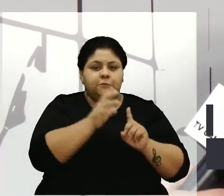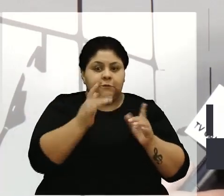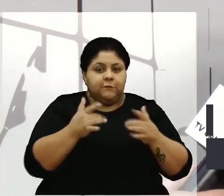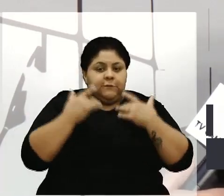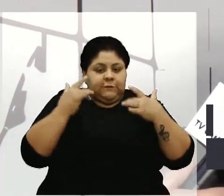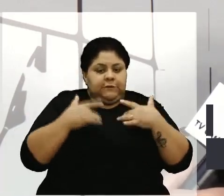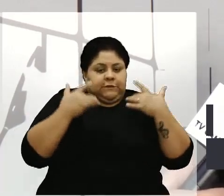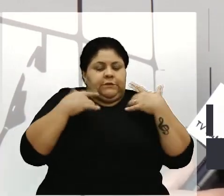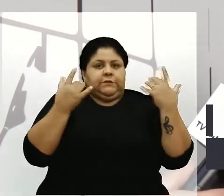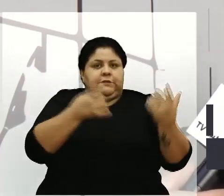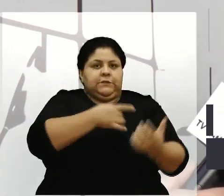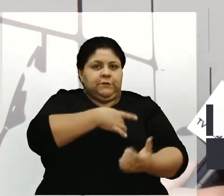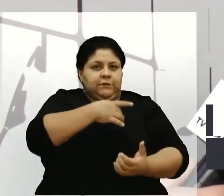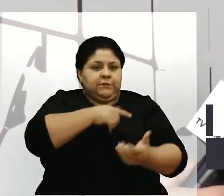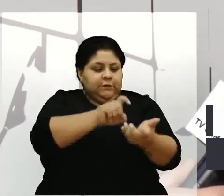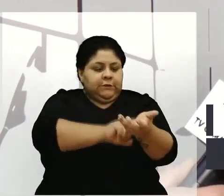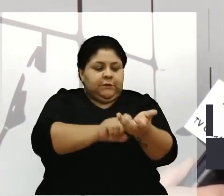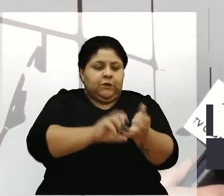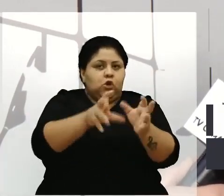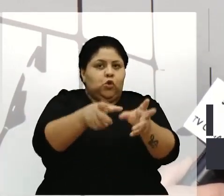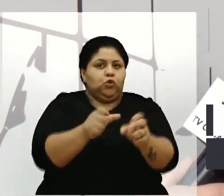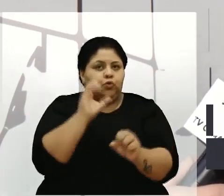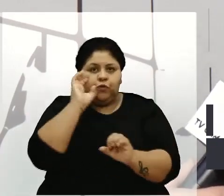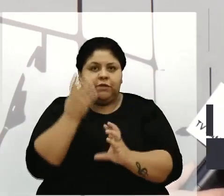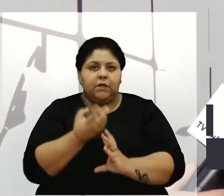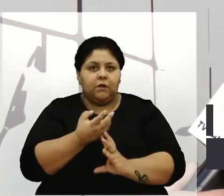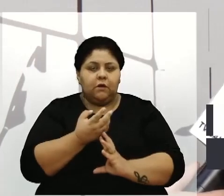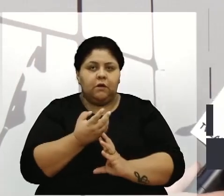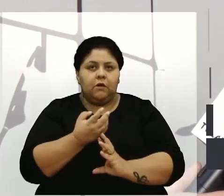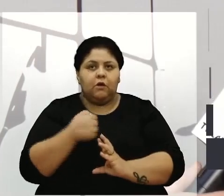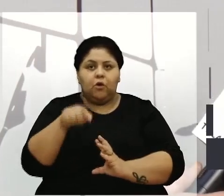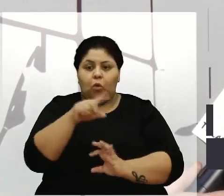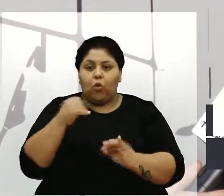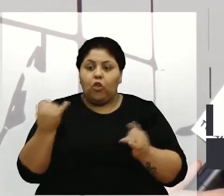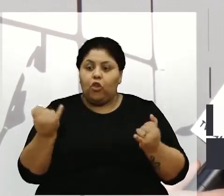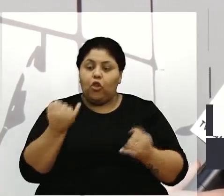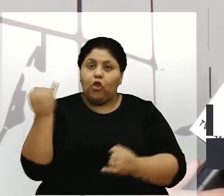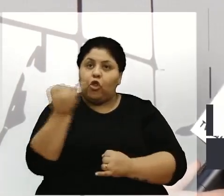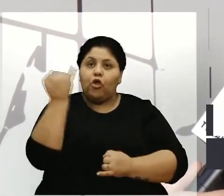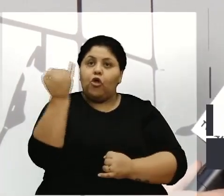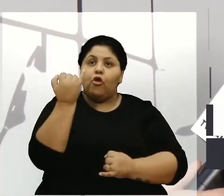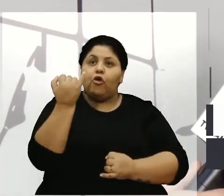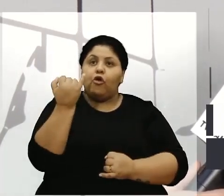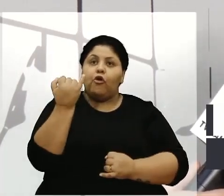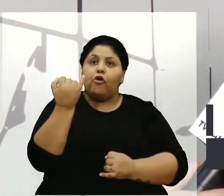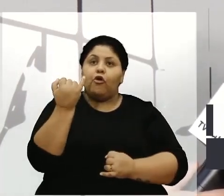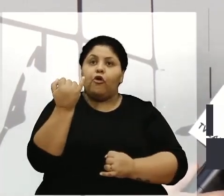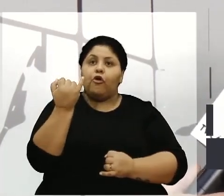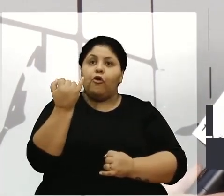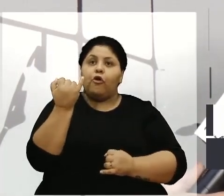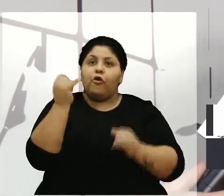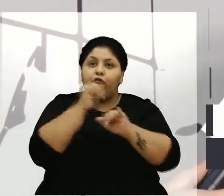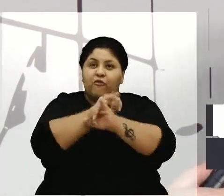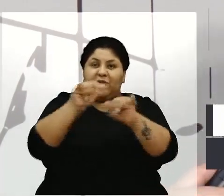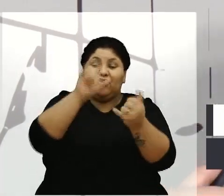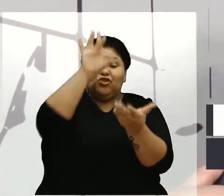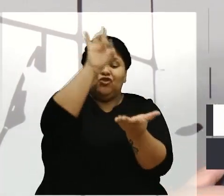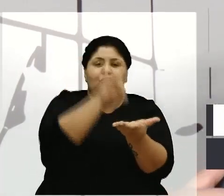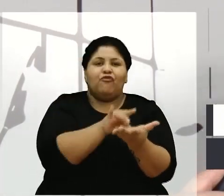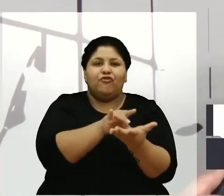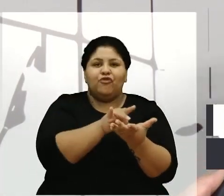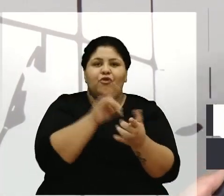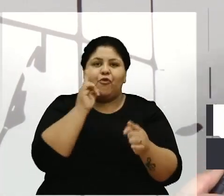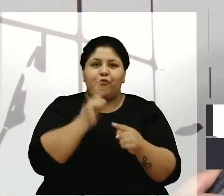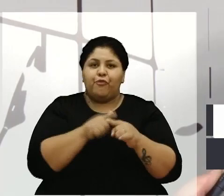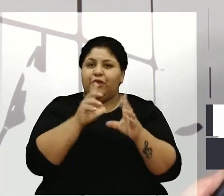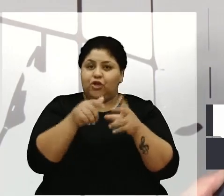assustado, está ansioso com toda essa situação, o quanto é importante que a gente busque fontes oficiais. Porque estamos